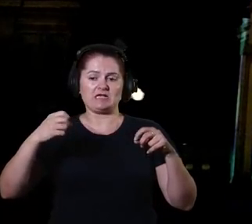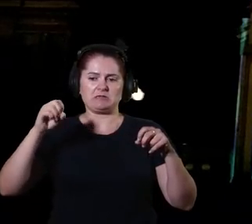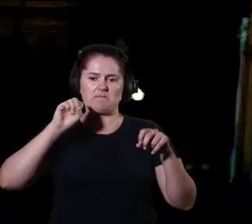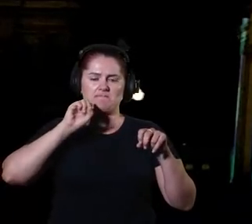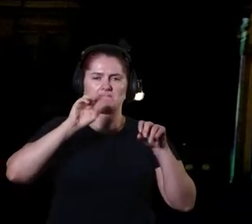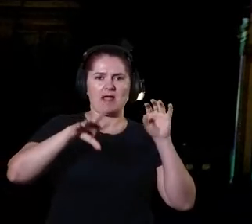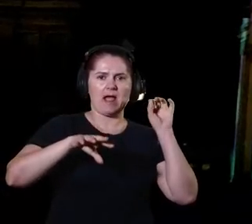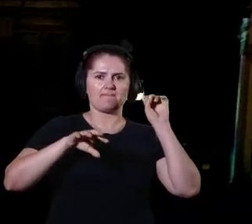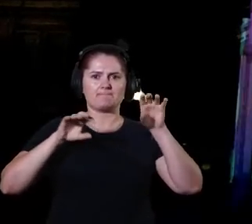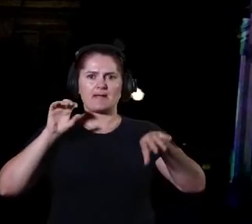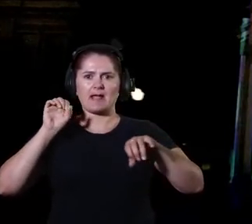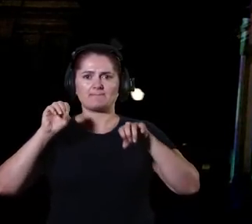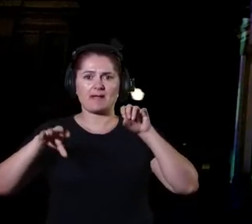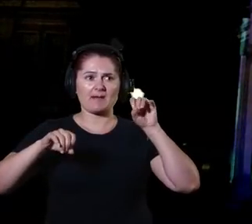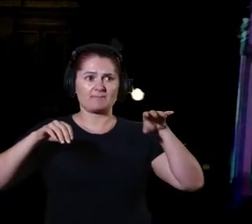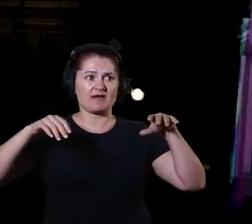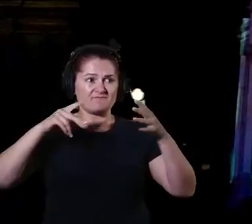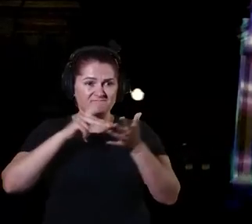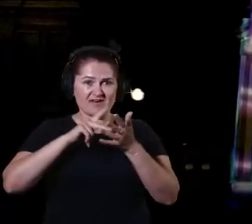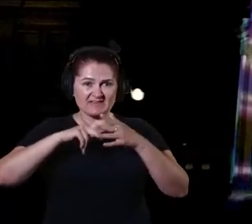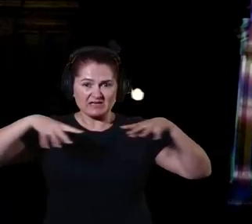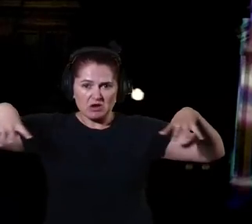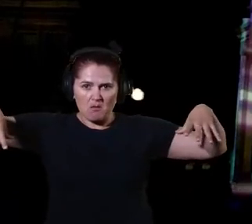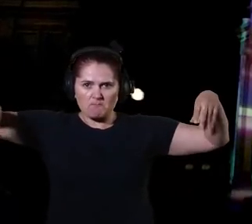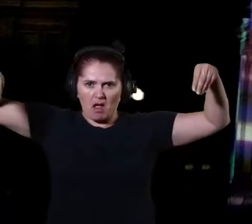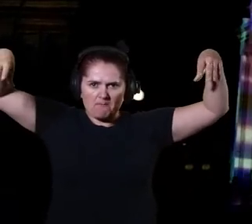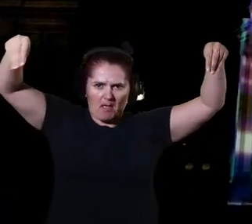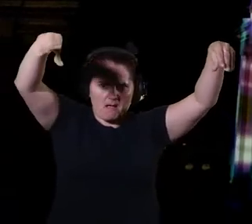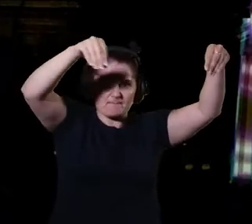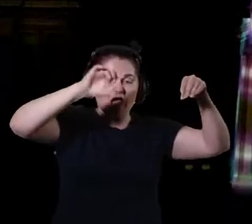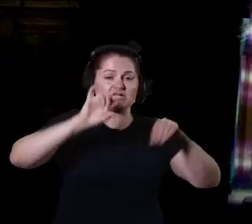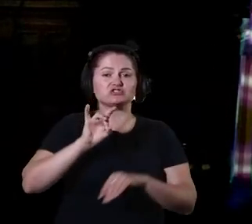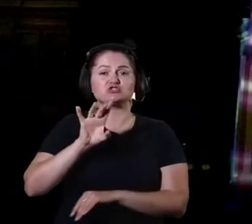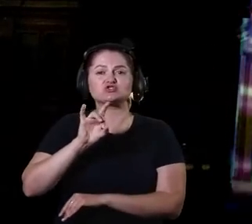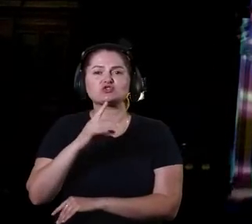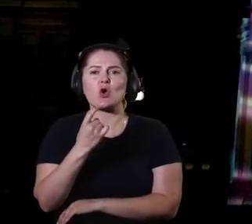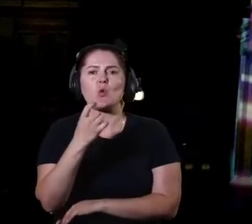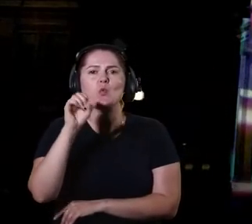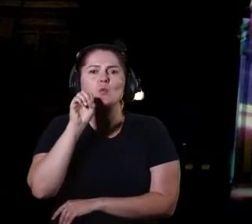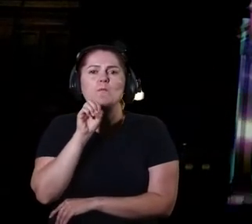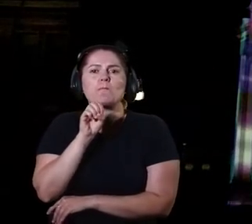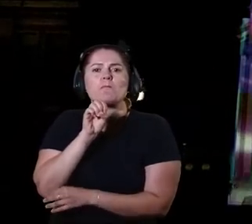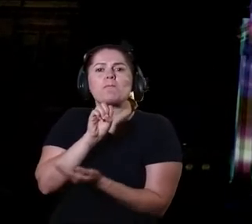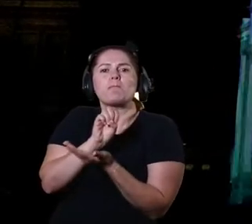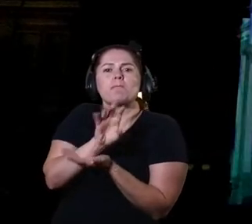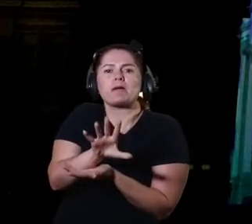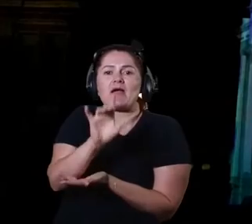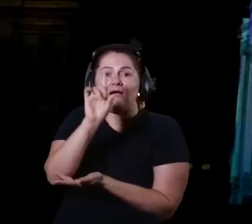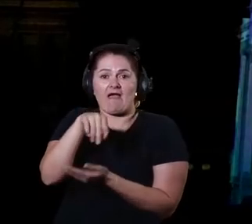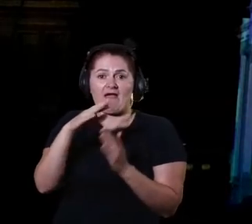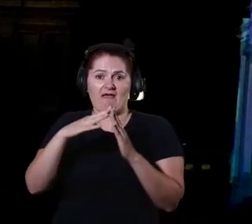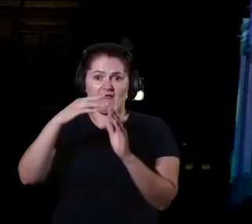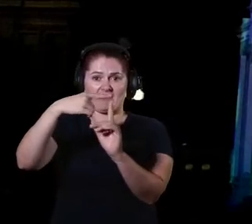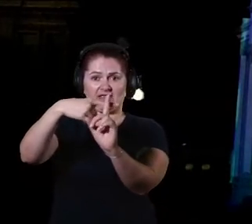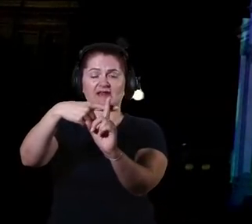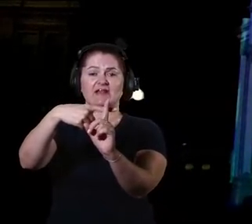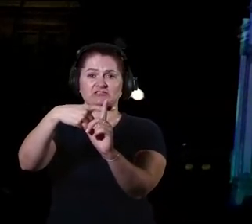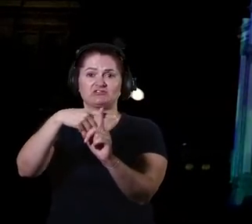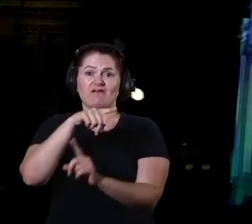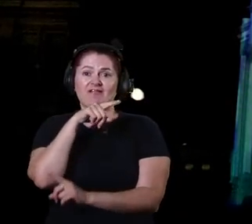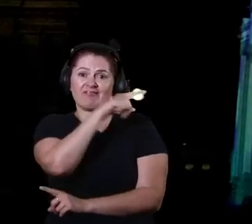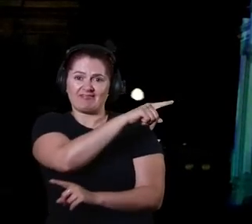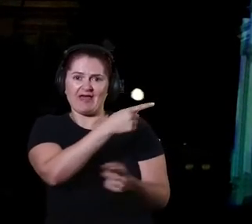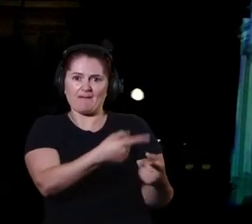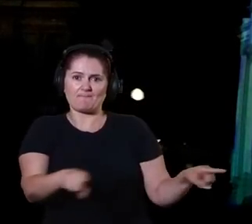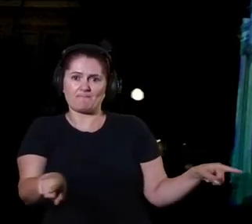própria orquestra são apagadas, né? Sim, estamos aqui no escuro, né? Somente com a projeção que está sendo feita